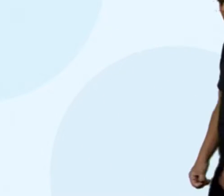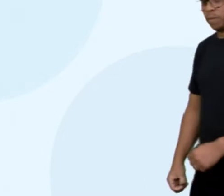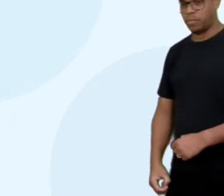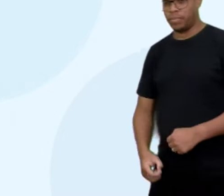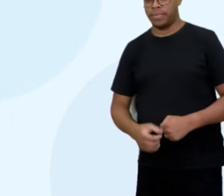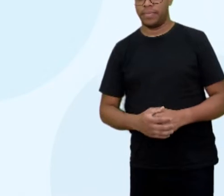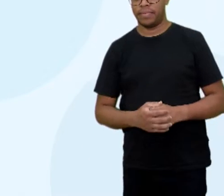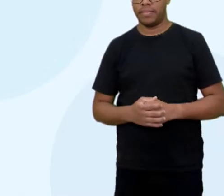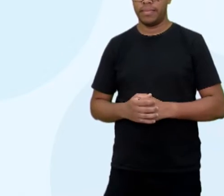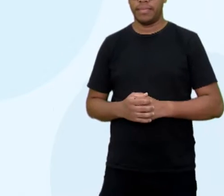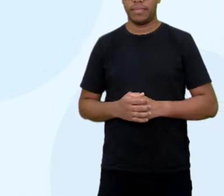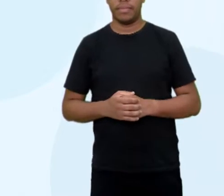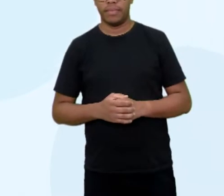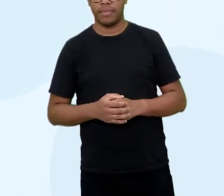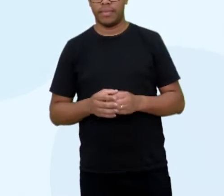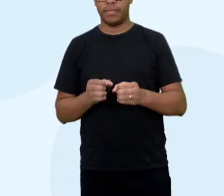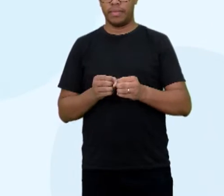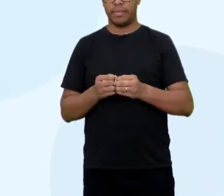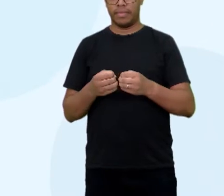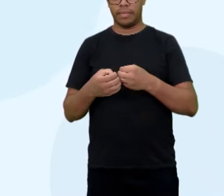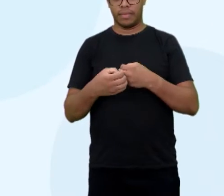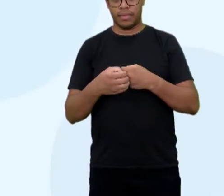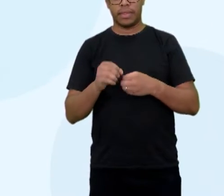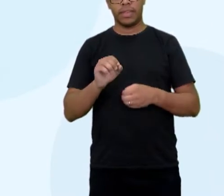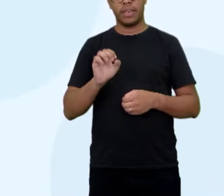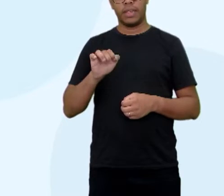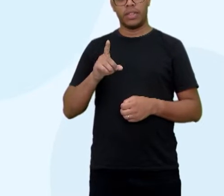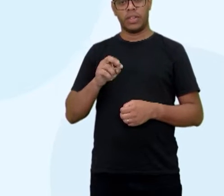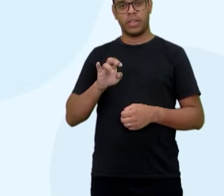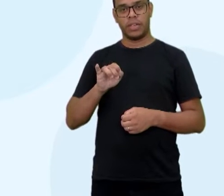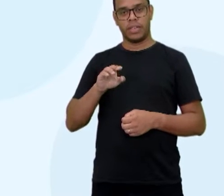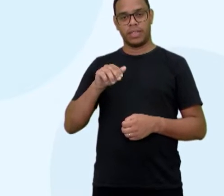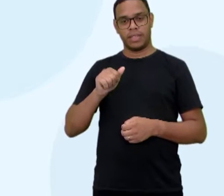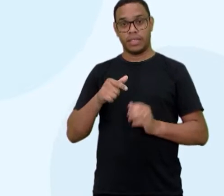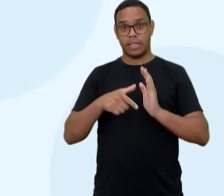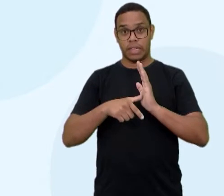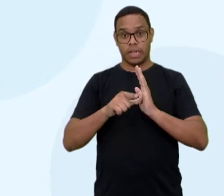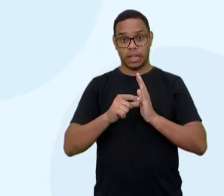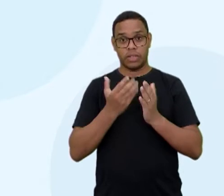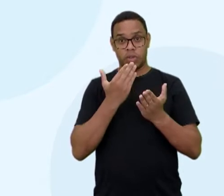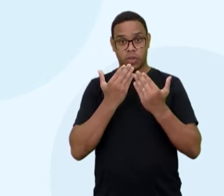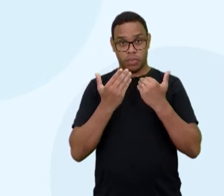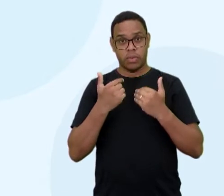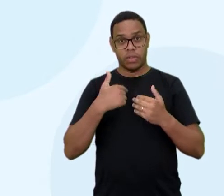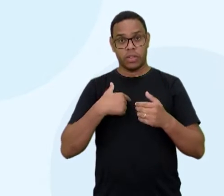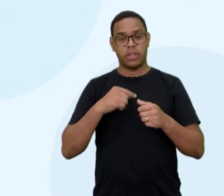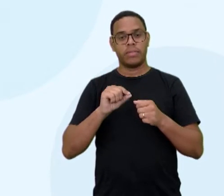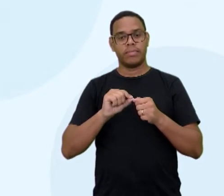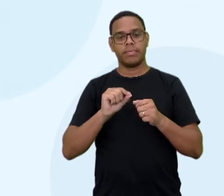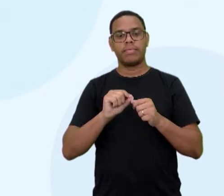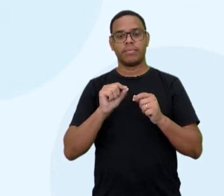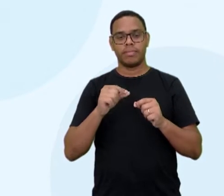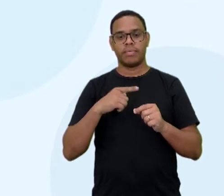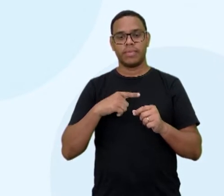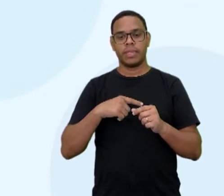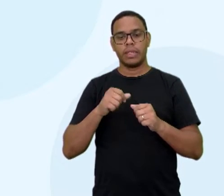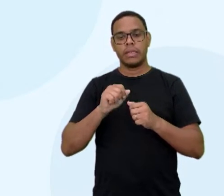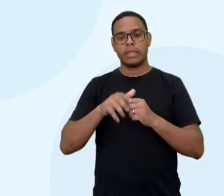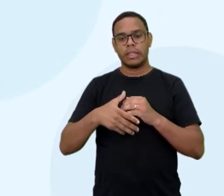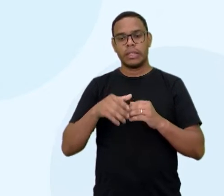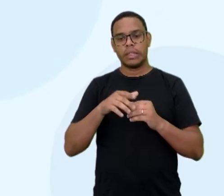células endócrinas, então, antes ali das refeições, eu tenho ali a secreção